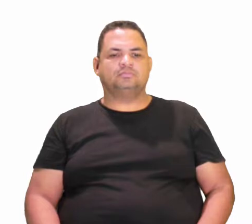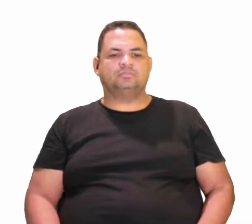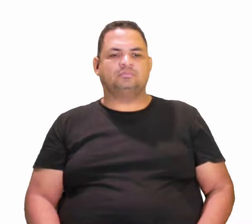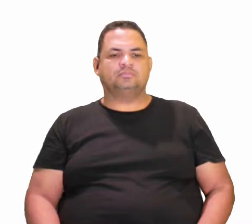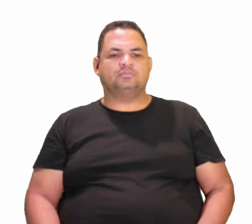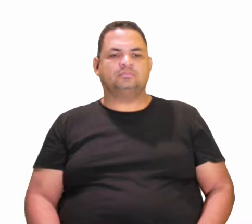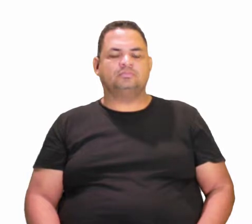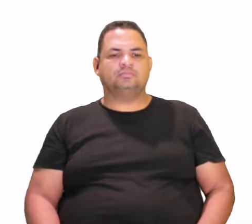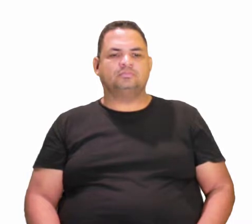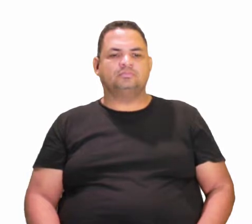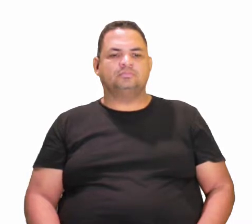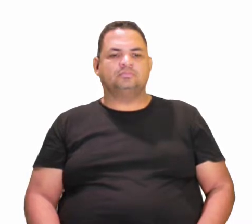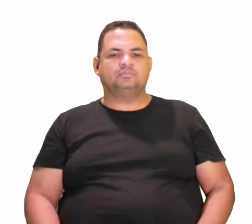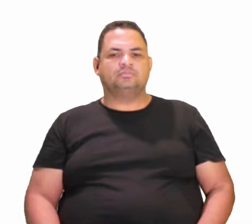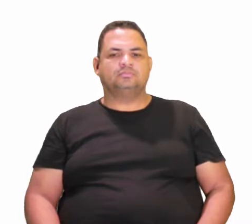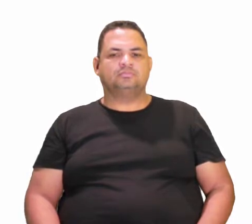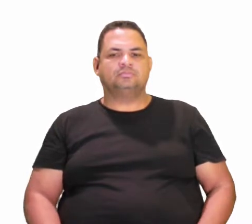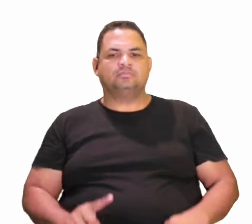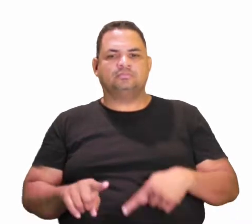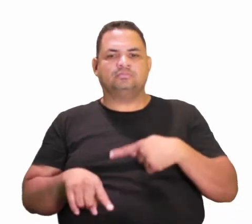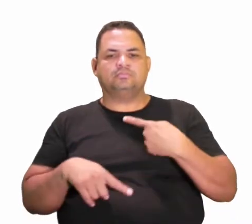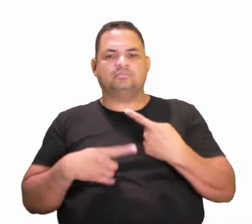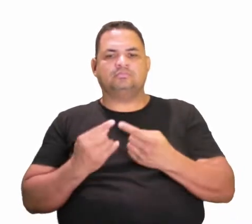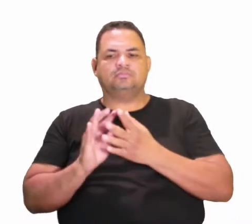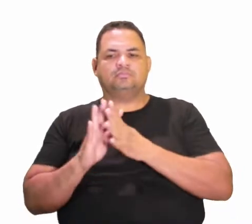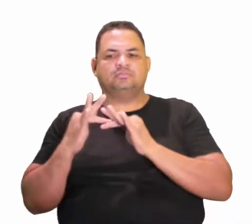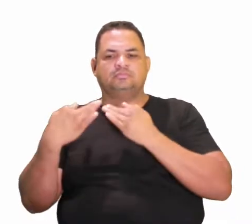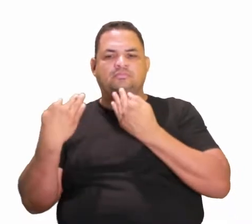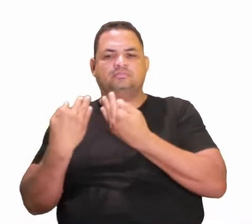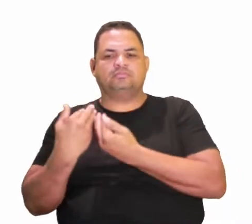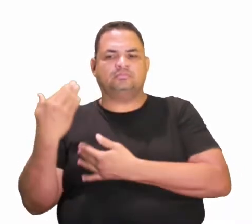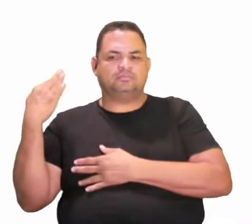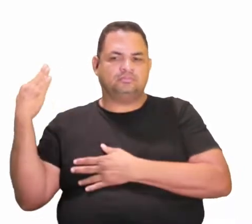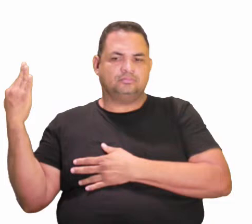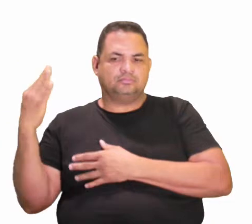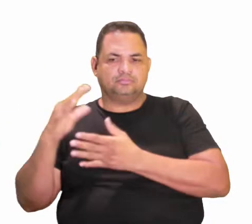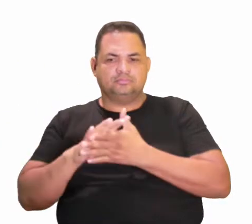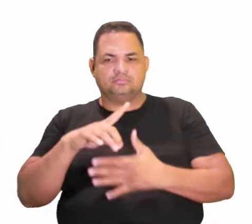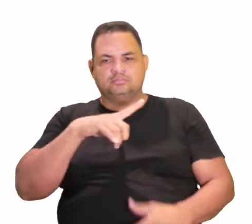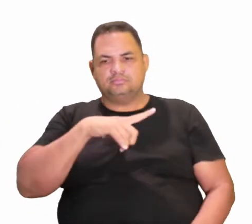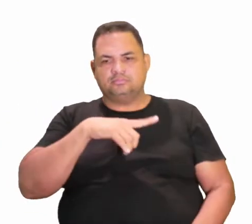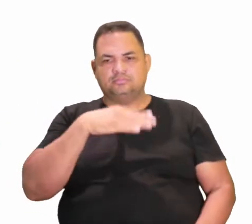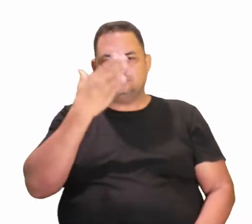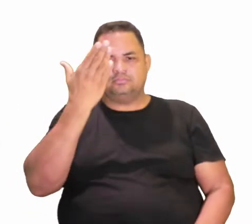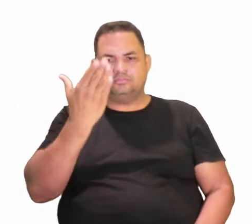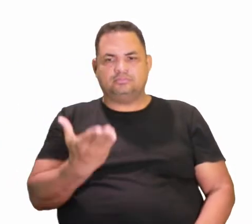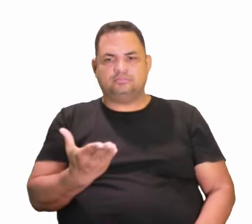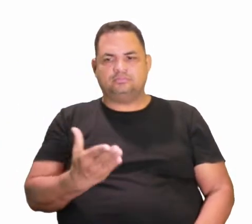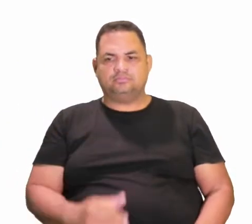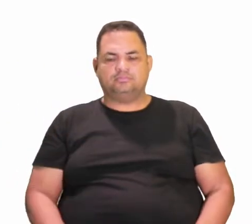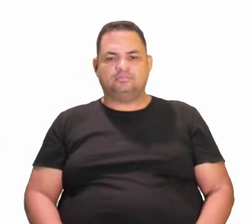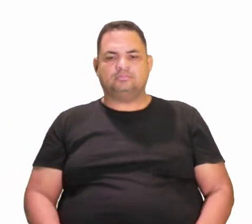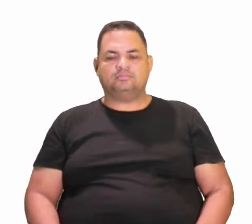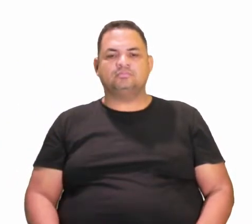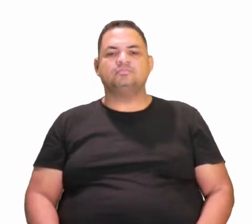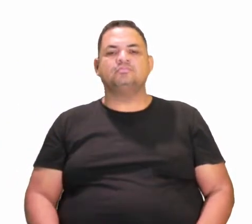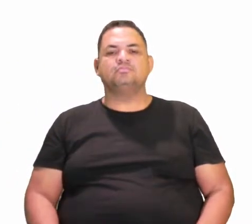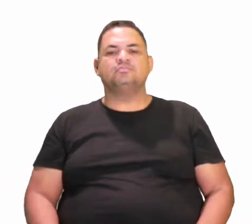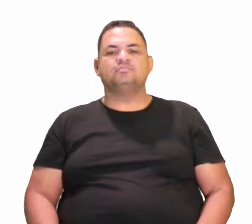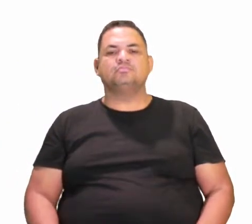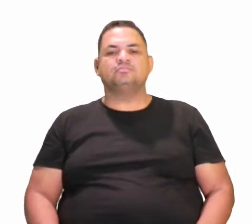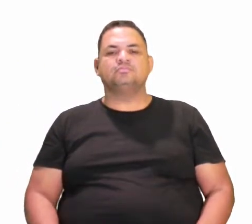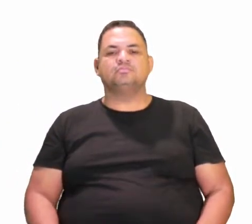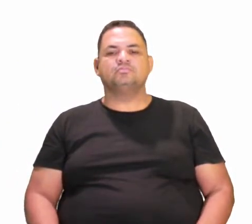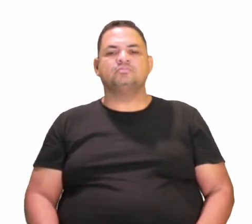Nuclear family. E a próxima família que nós vamos ter, this is an extended family.